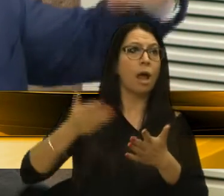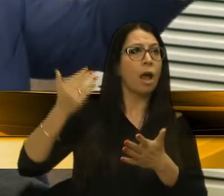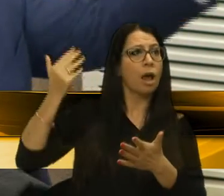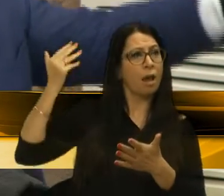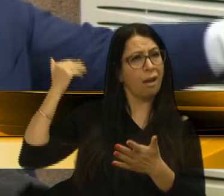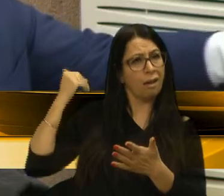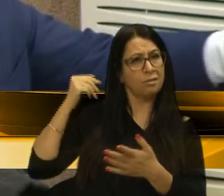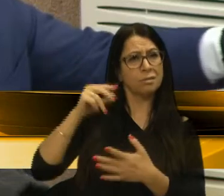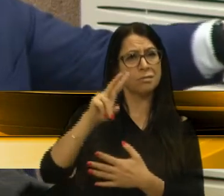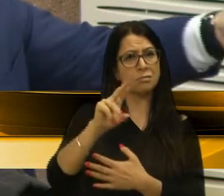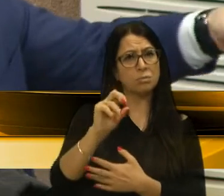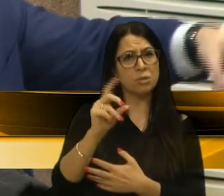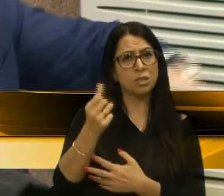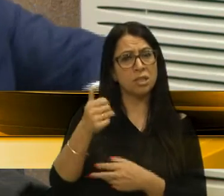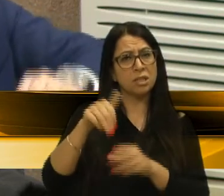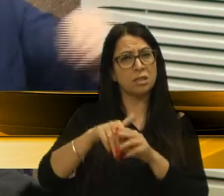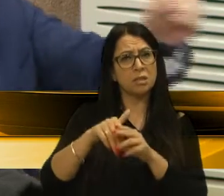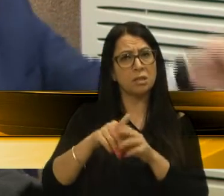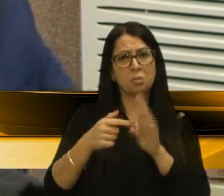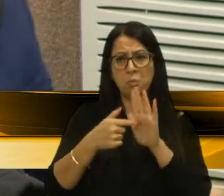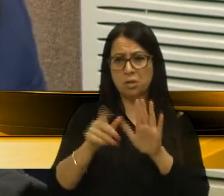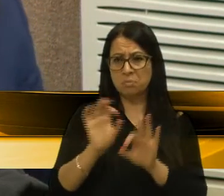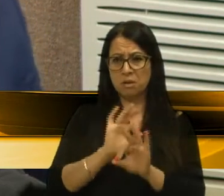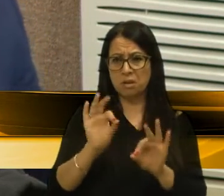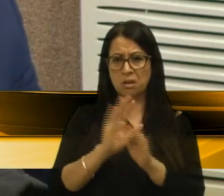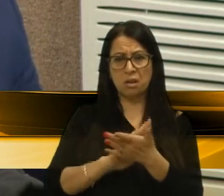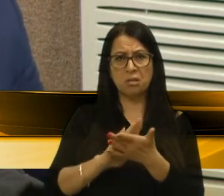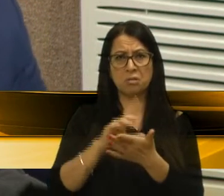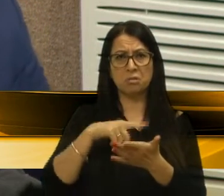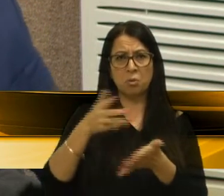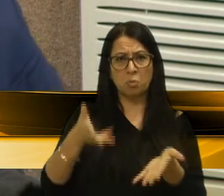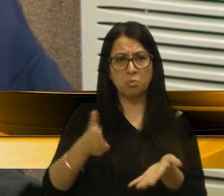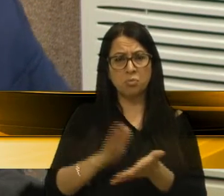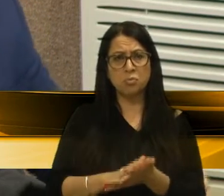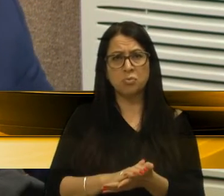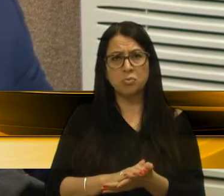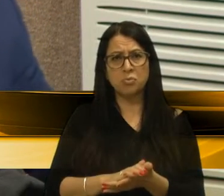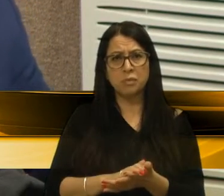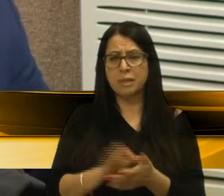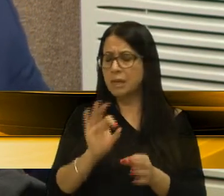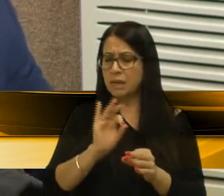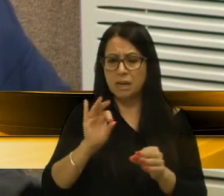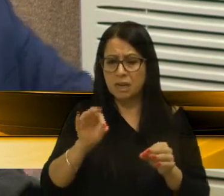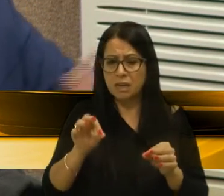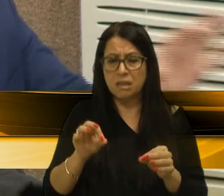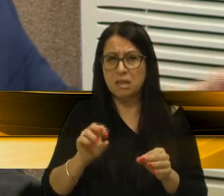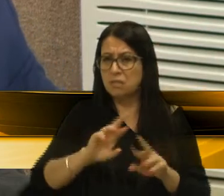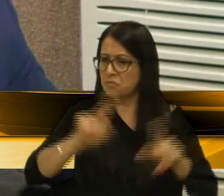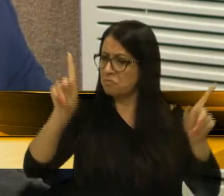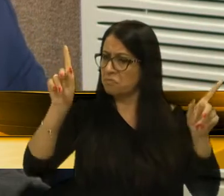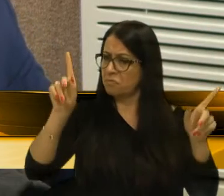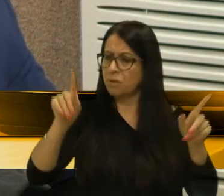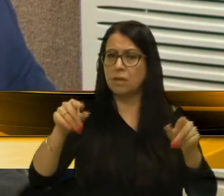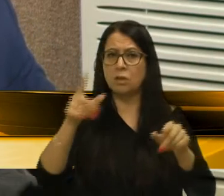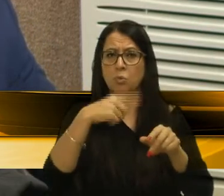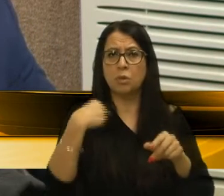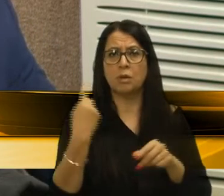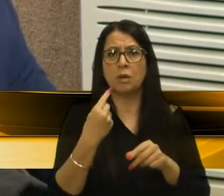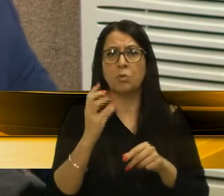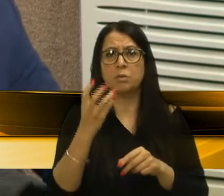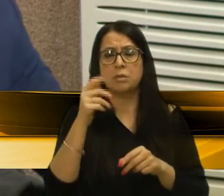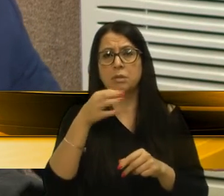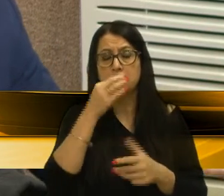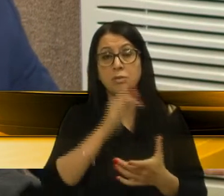coisa lá de 2016 que não não reflete em mais nada do que tem hoje e mais nada do que tem hoje é totalmente diferente cenário eleitoral em caxias do sul hoje